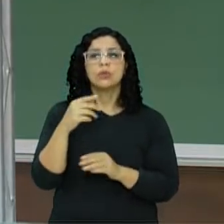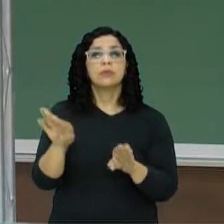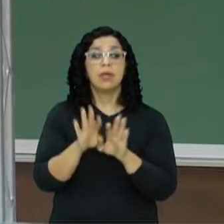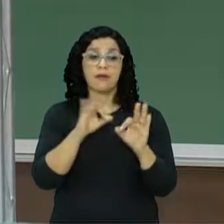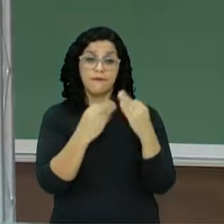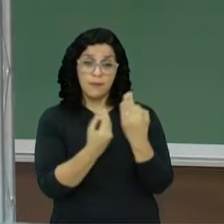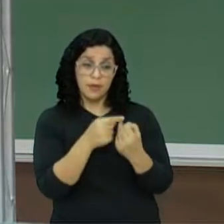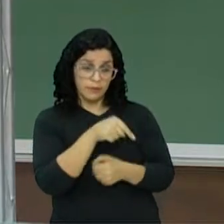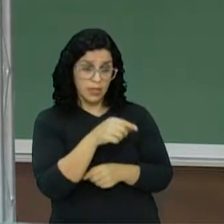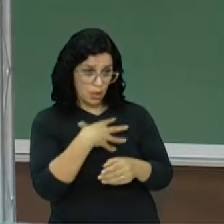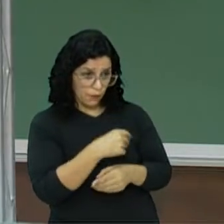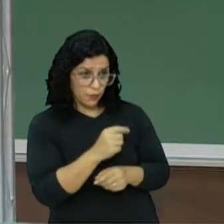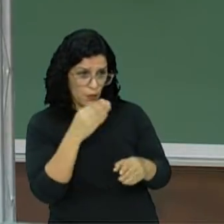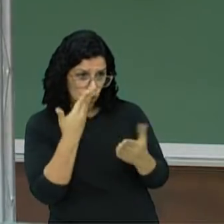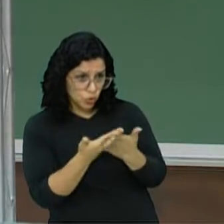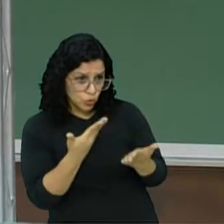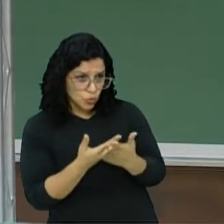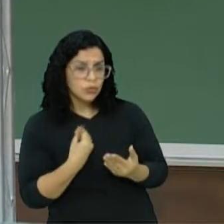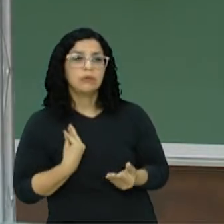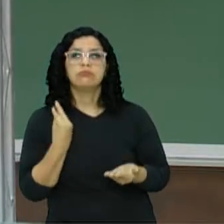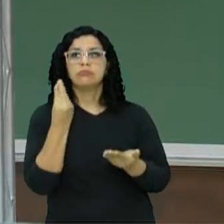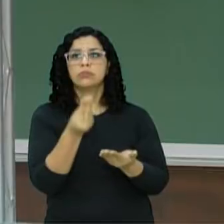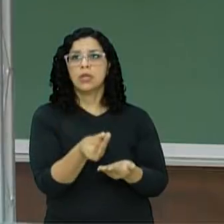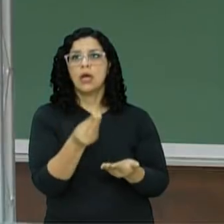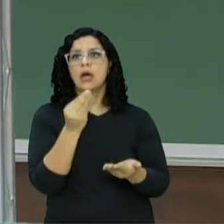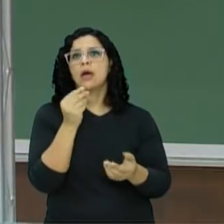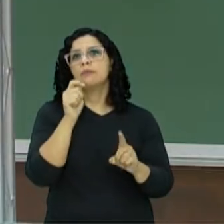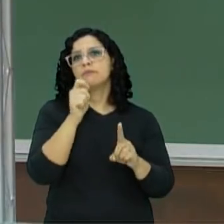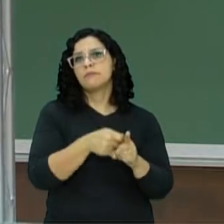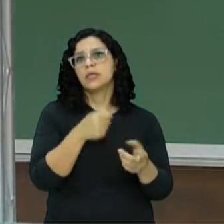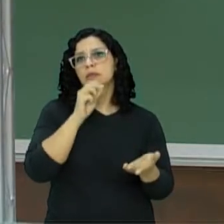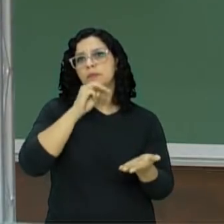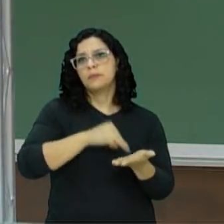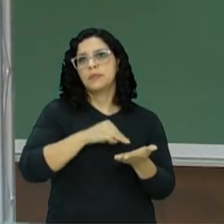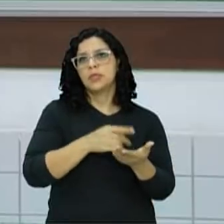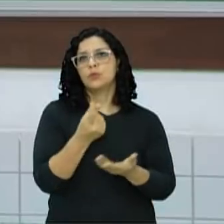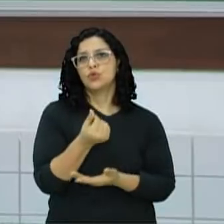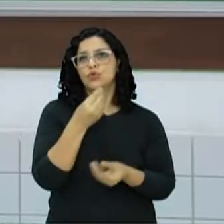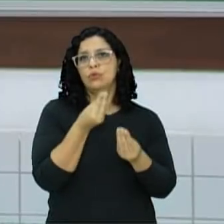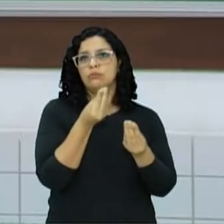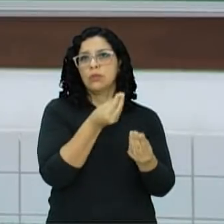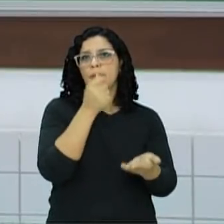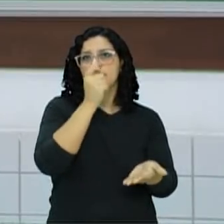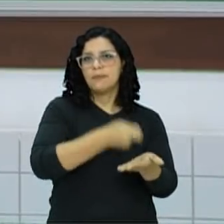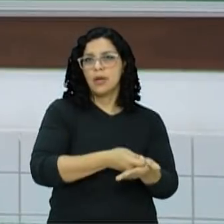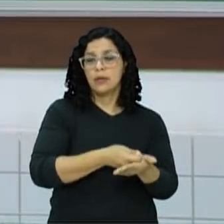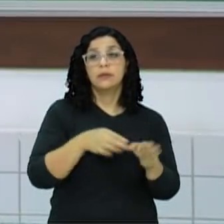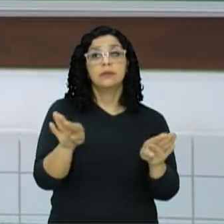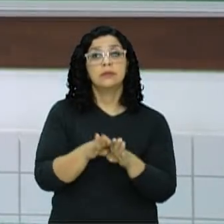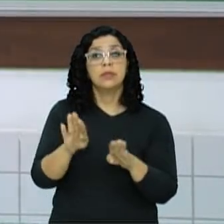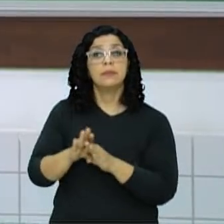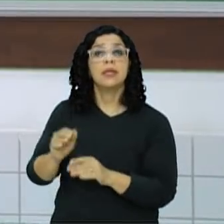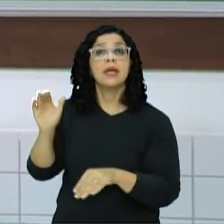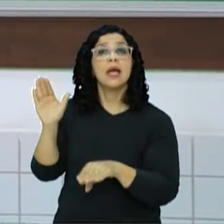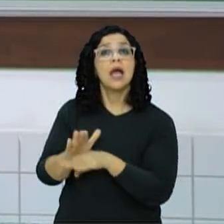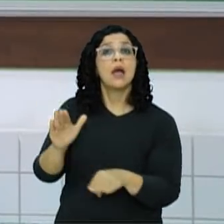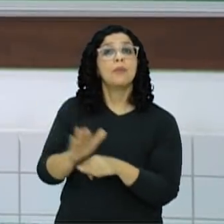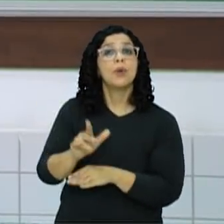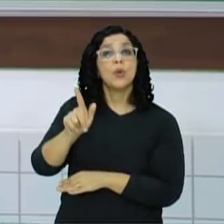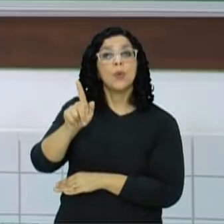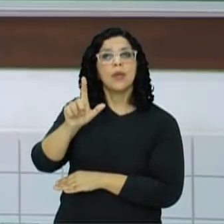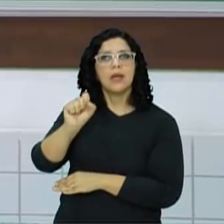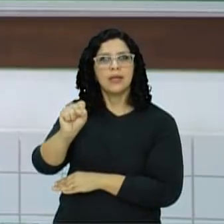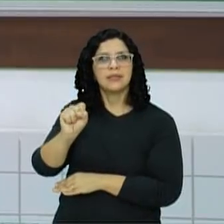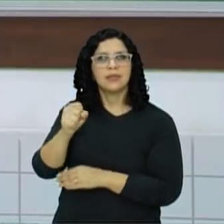crianças estudando receberiam uma renda mínima mensal. Ainda, o Auxílio Gás ou